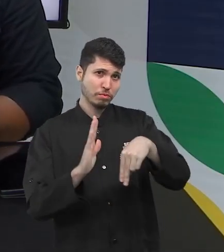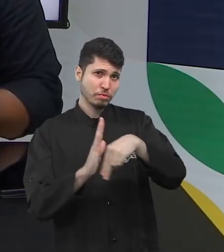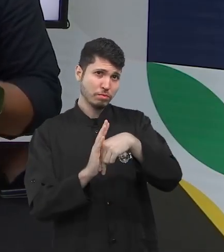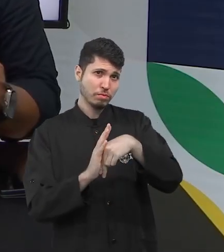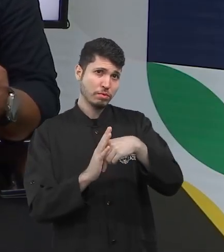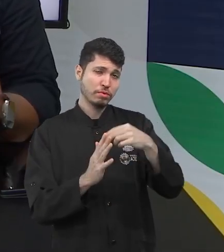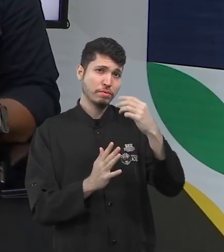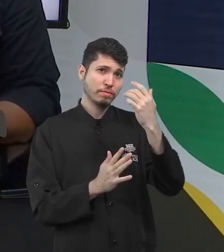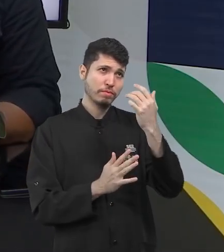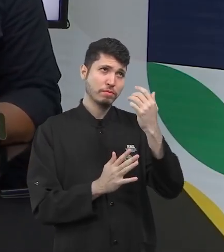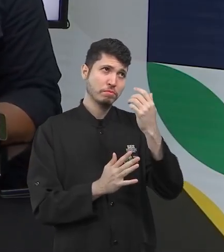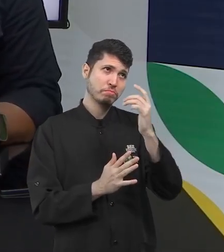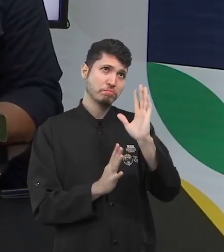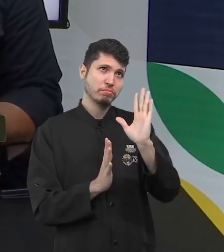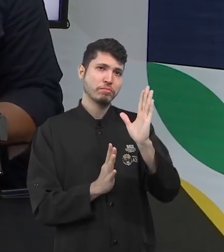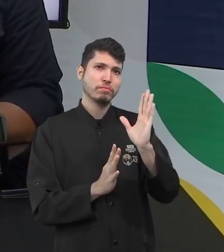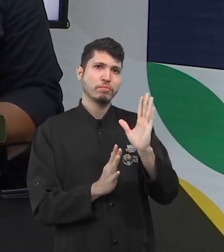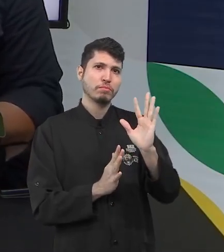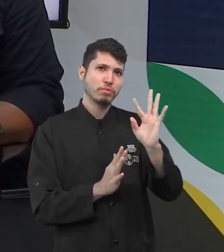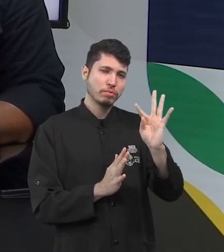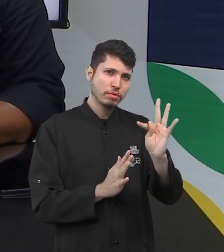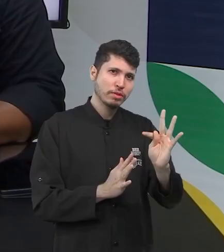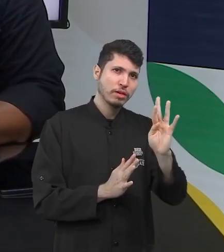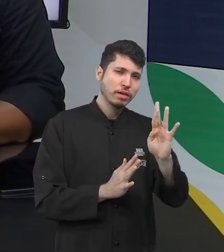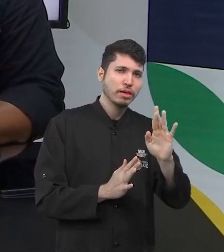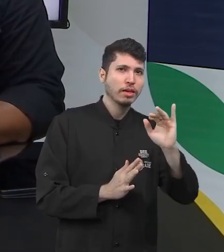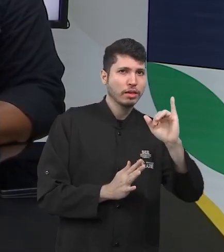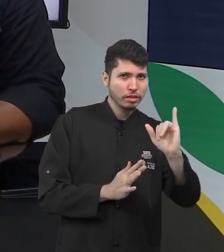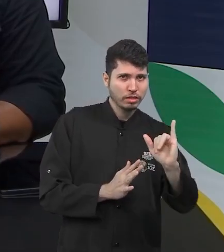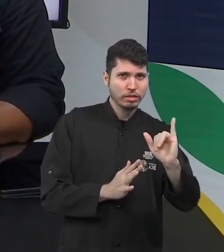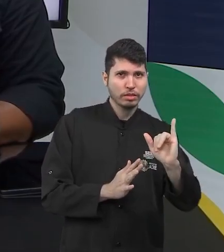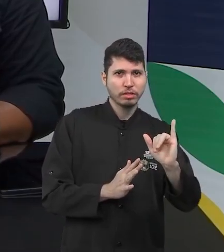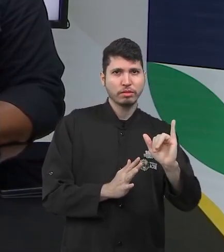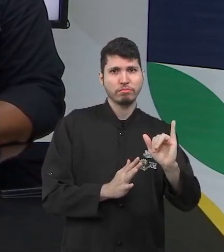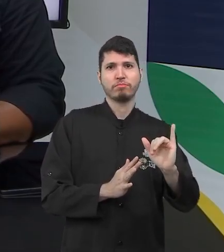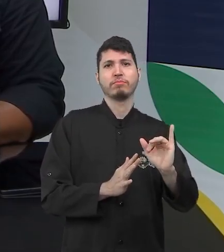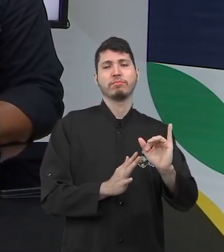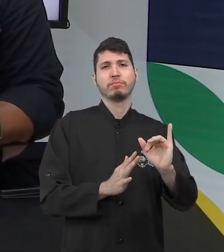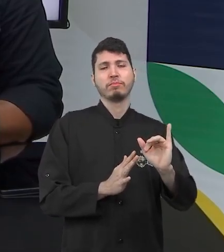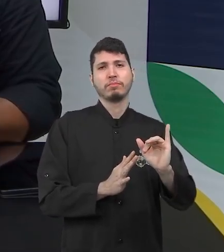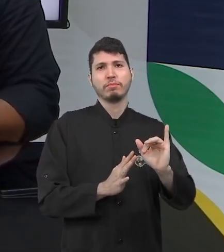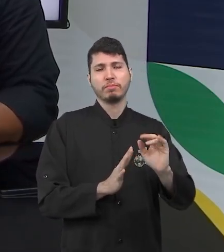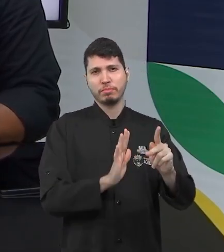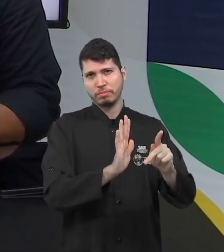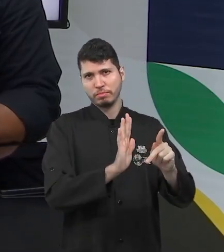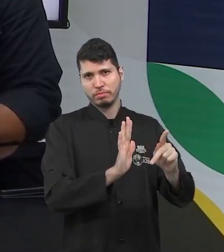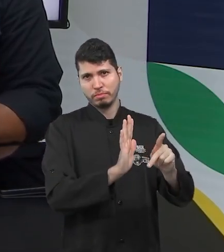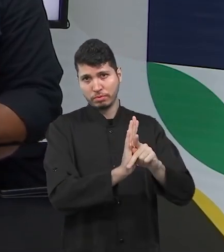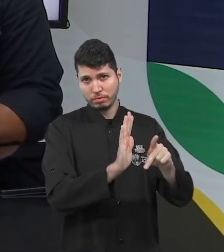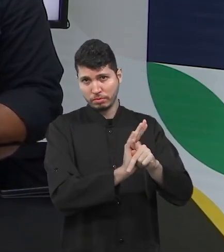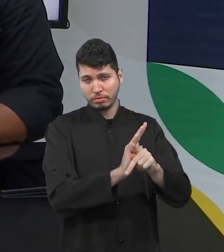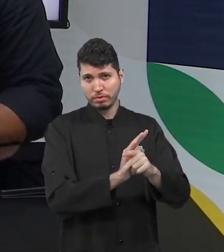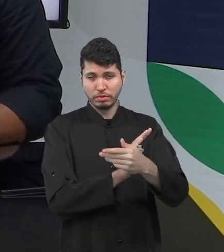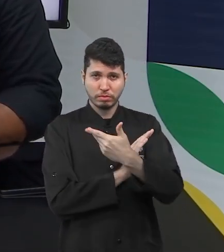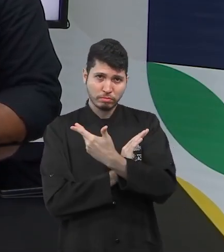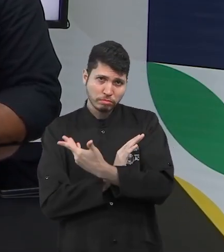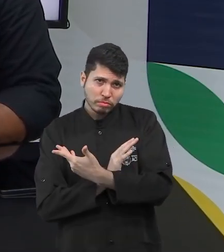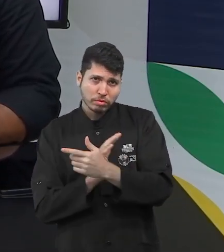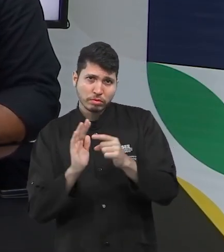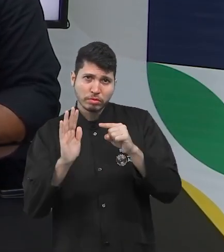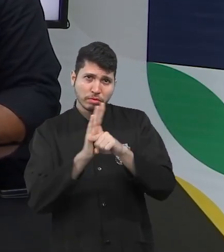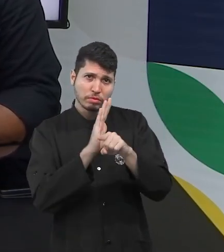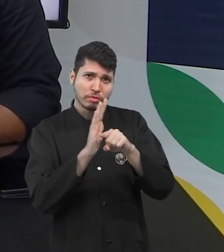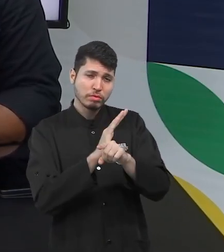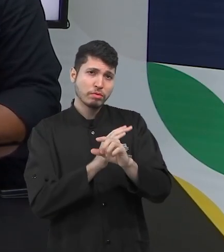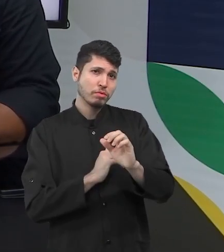tem um cálculo um pouquinho mais alto, porém, ela é considerada entre o nível 1 e ela tem uma forcinha, até por conta da substituição, ela pode chegar